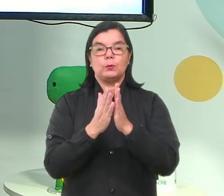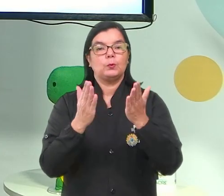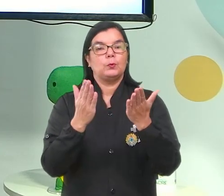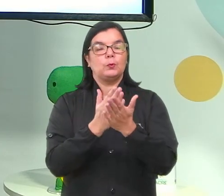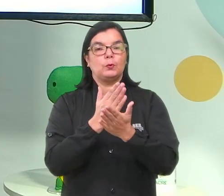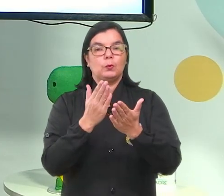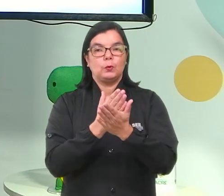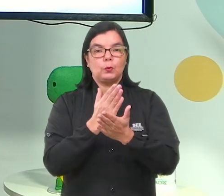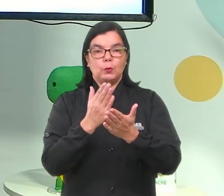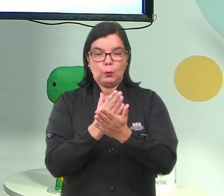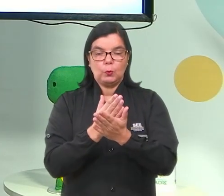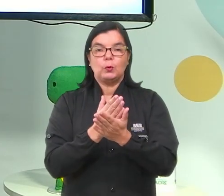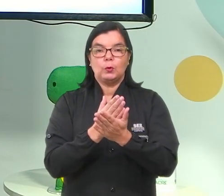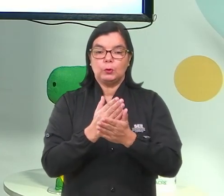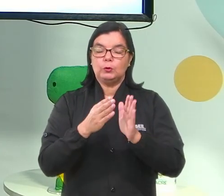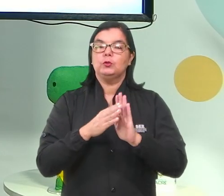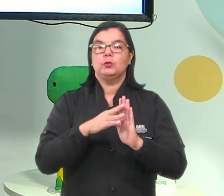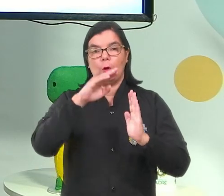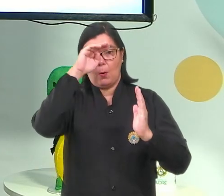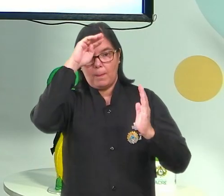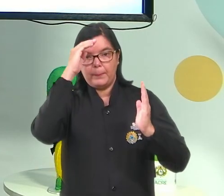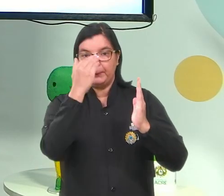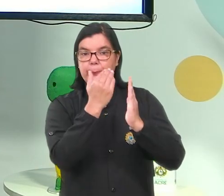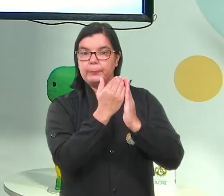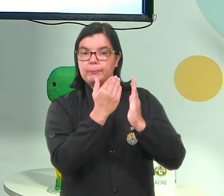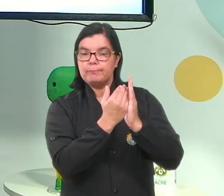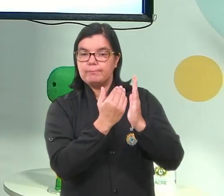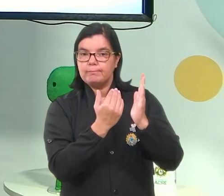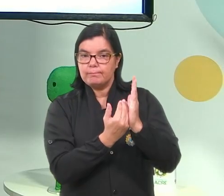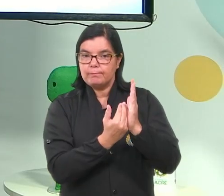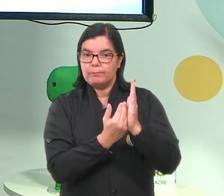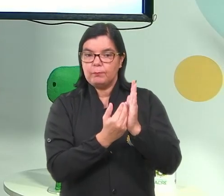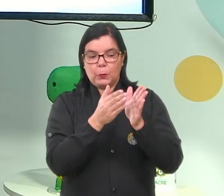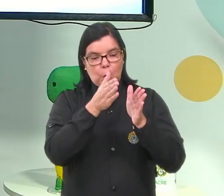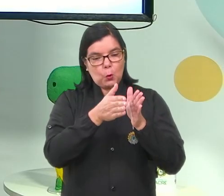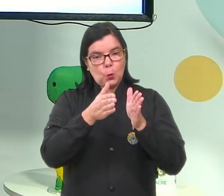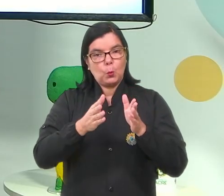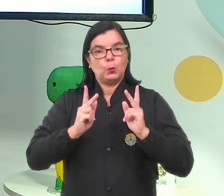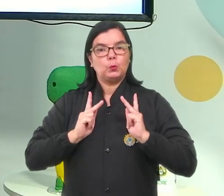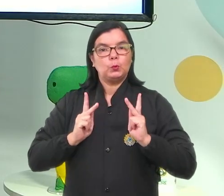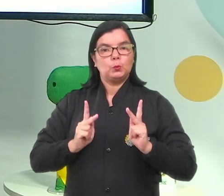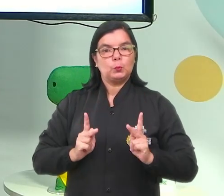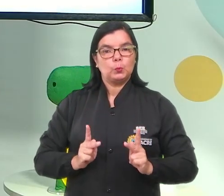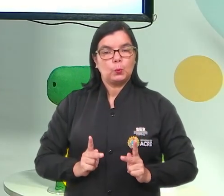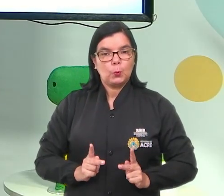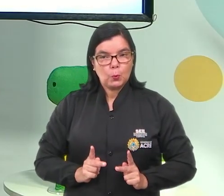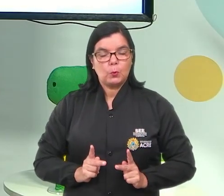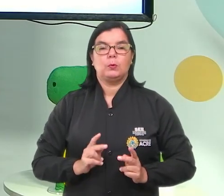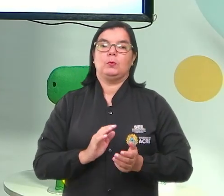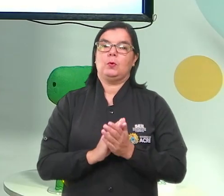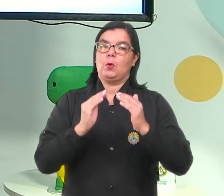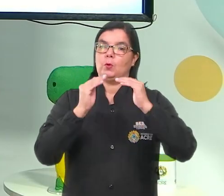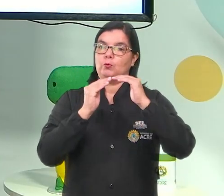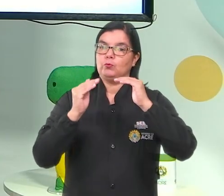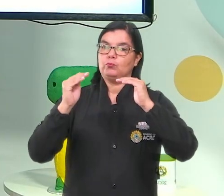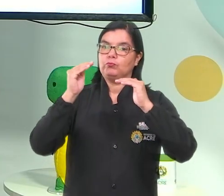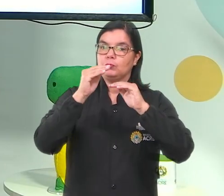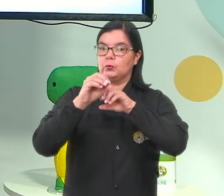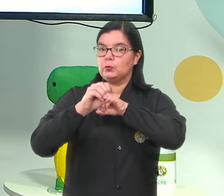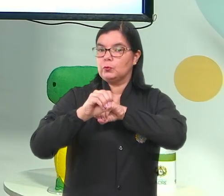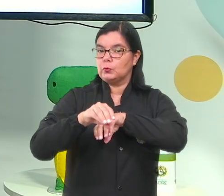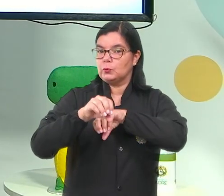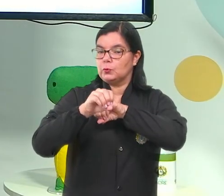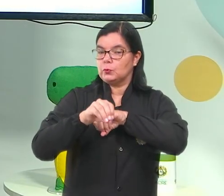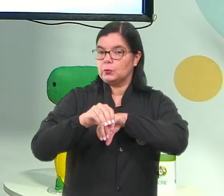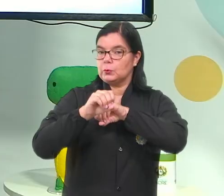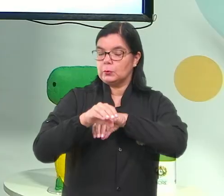de cumprimento de protocolos, de padrões de condutas, de um certo nível de educação,